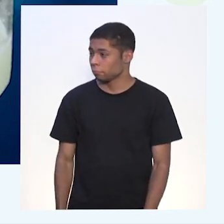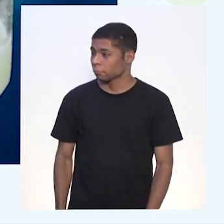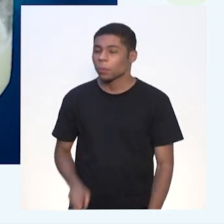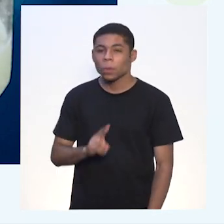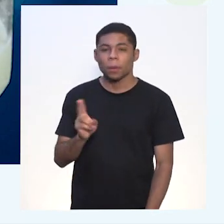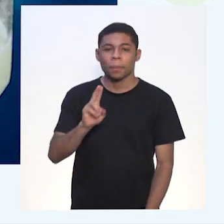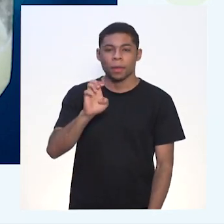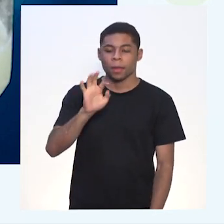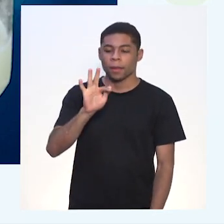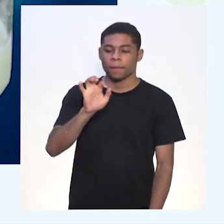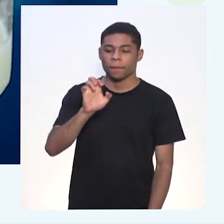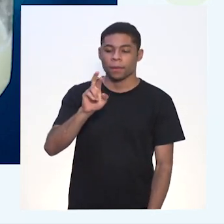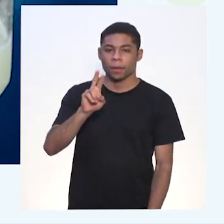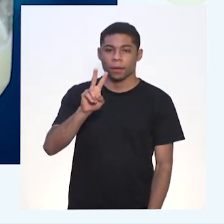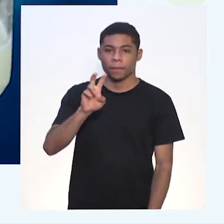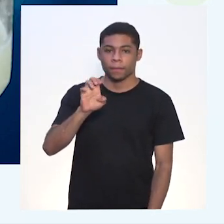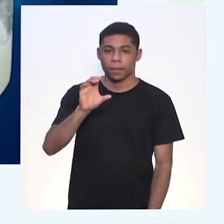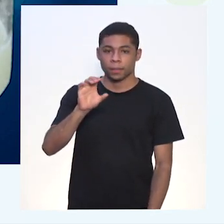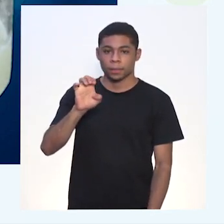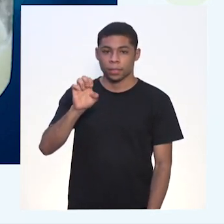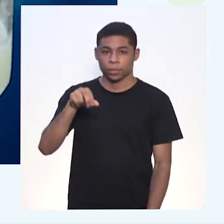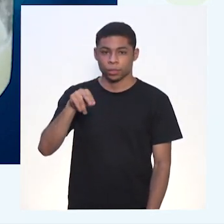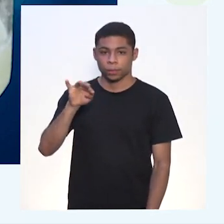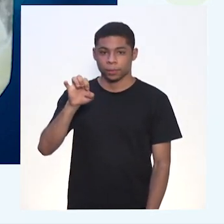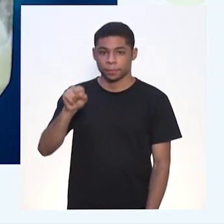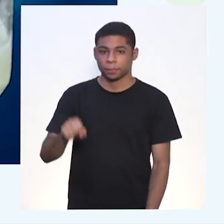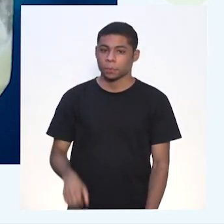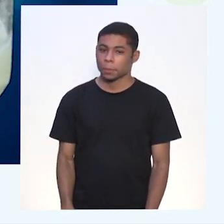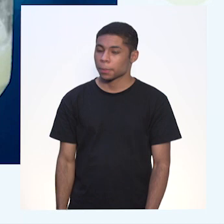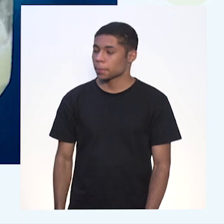né? Efervescentes, isso.